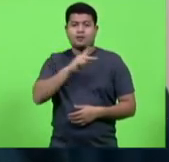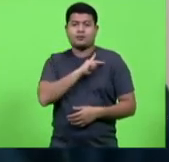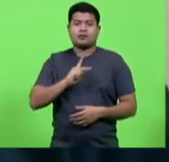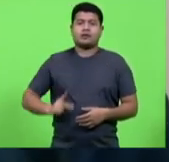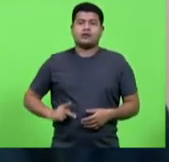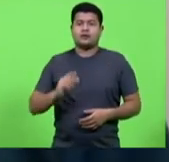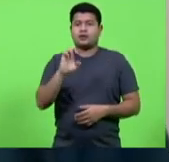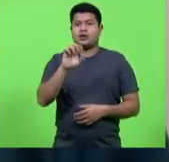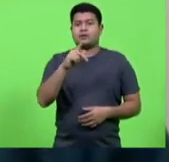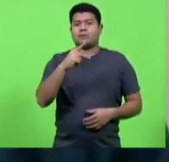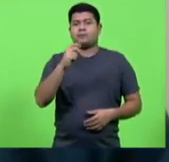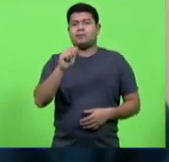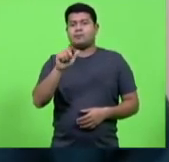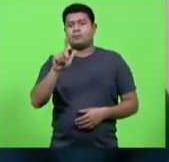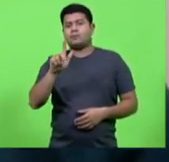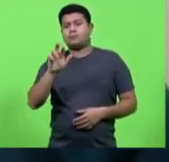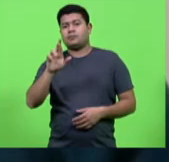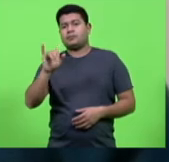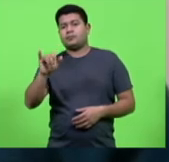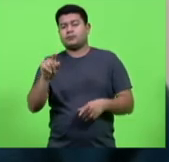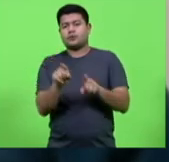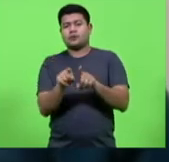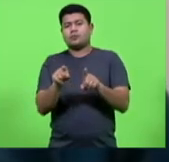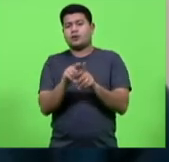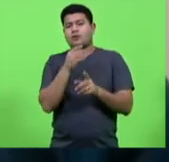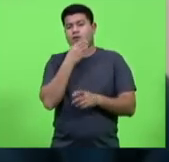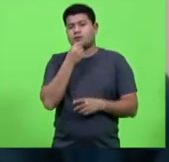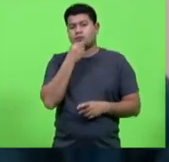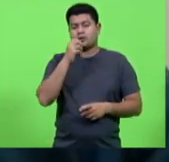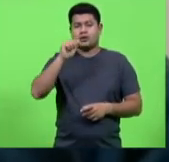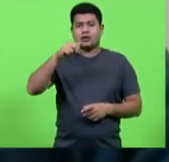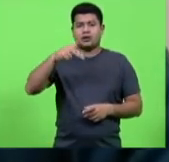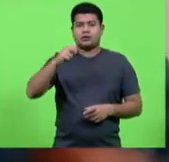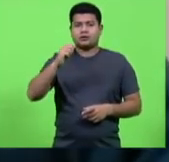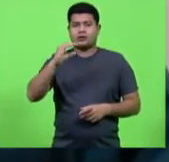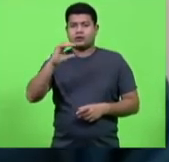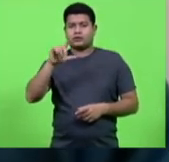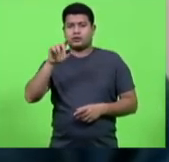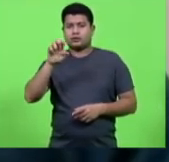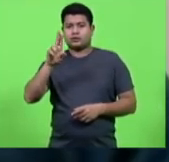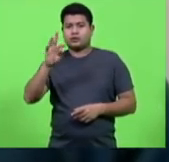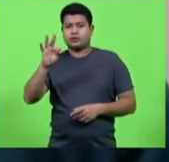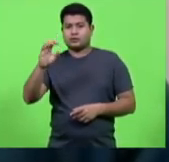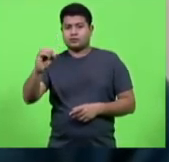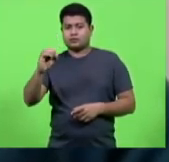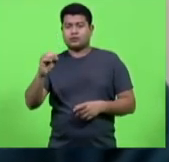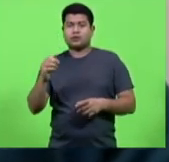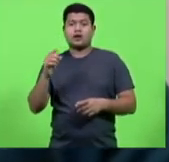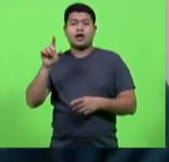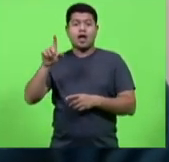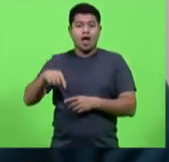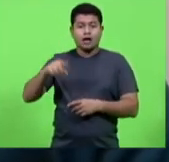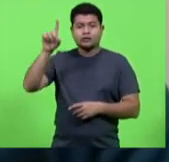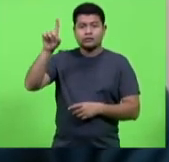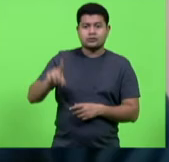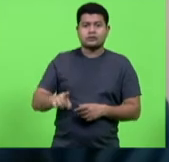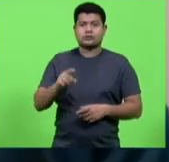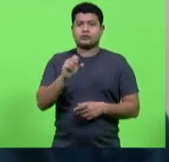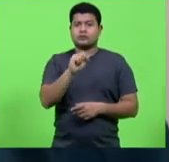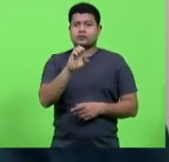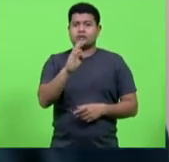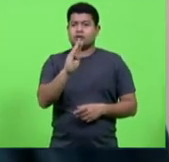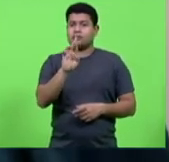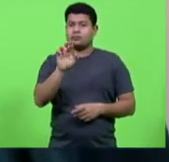a presença do Anacleto Ortigara, que é diretor do SEBRAE, e do